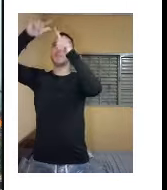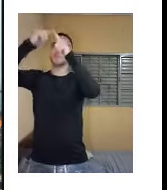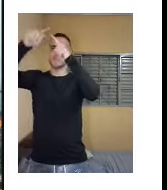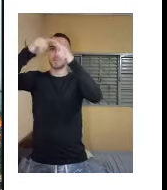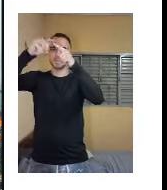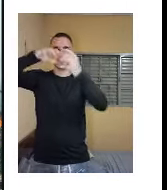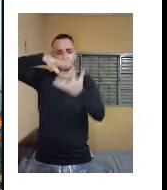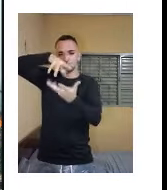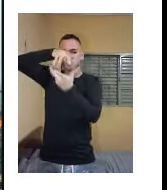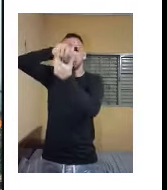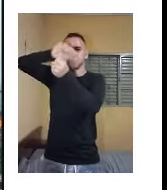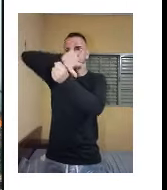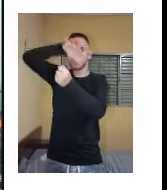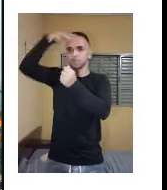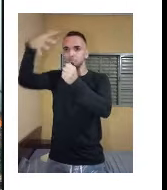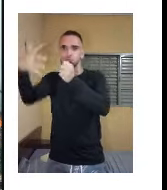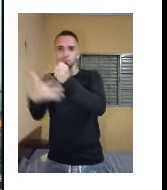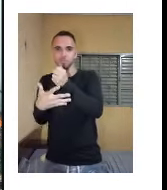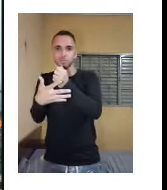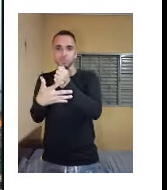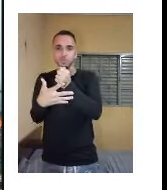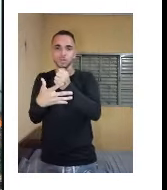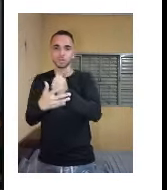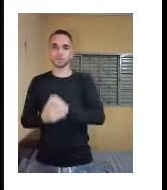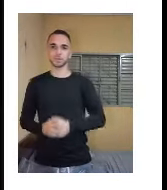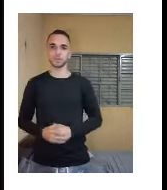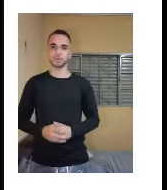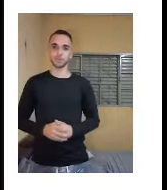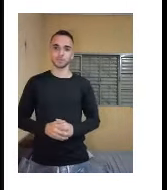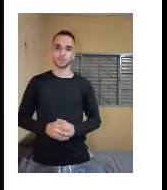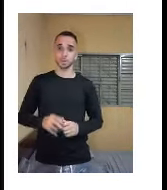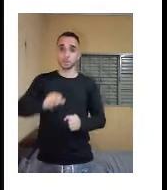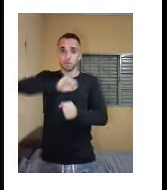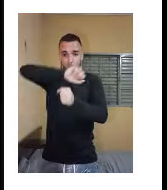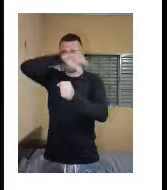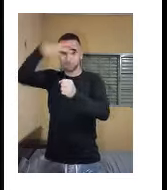dessas diversas fontes, né, dos gases de efeito estufa é,